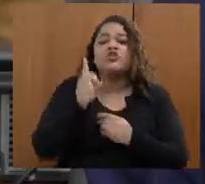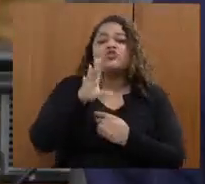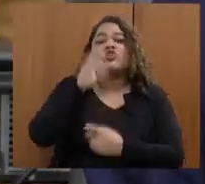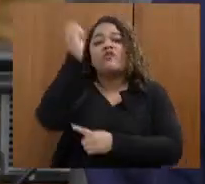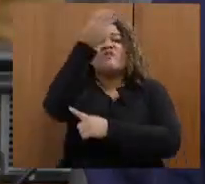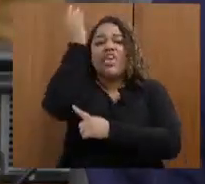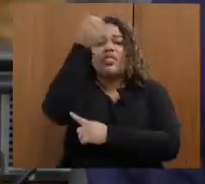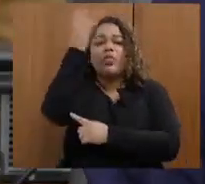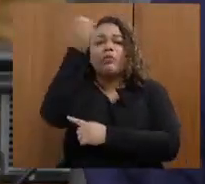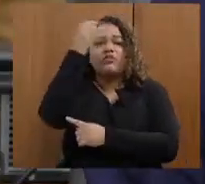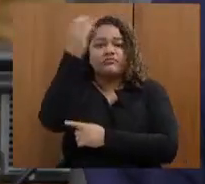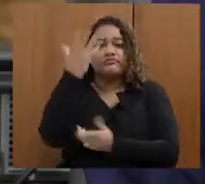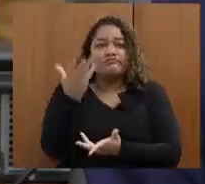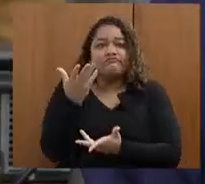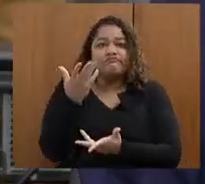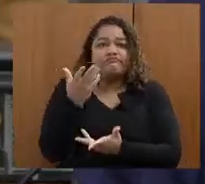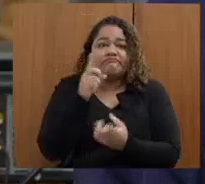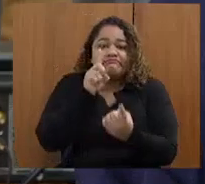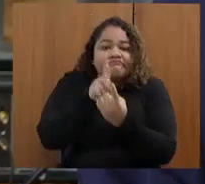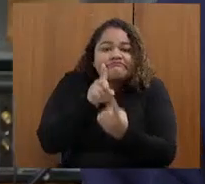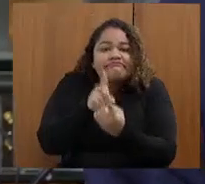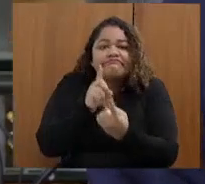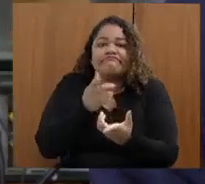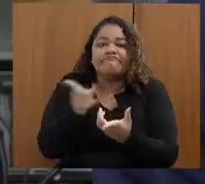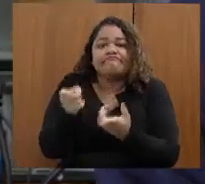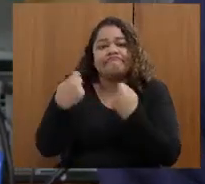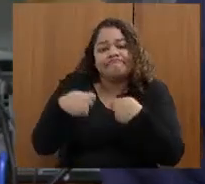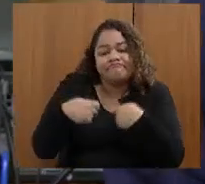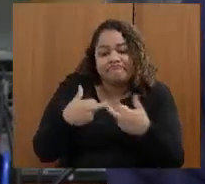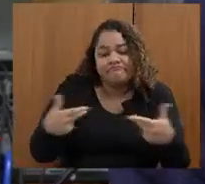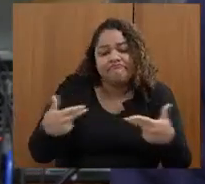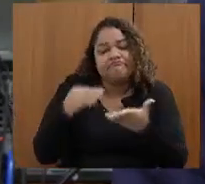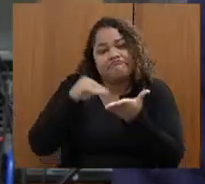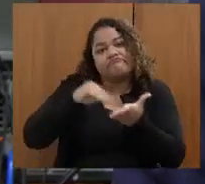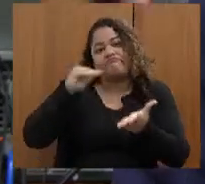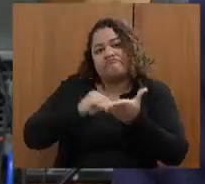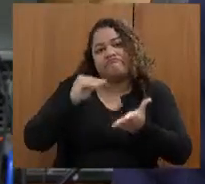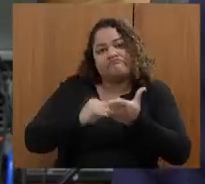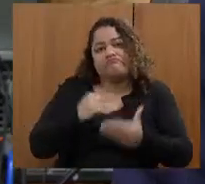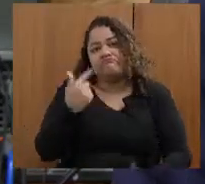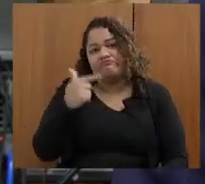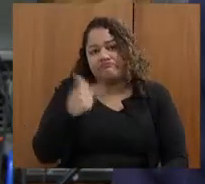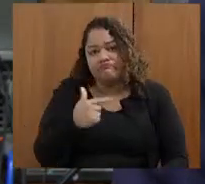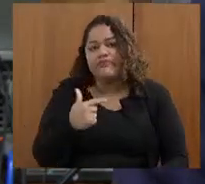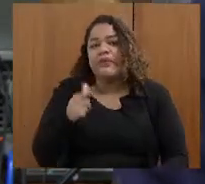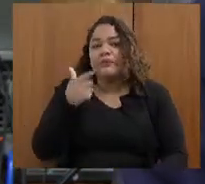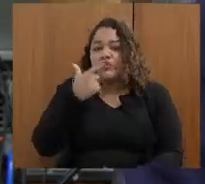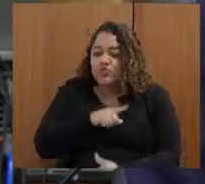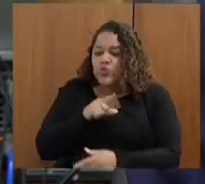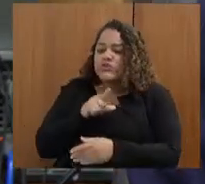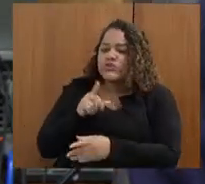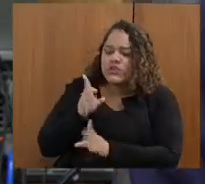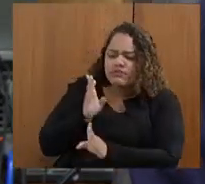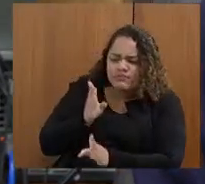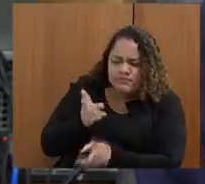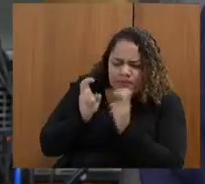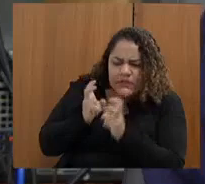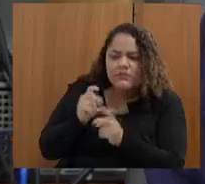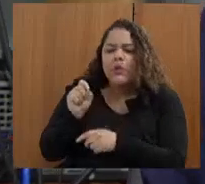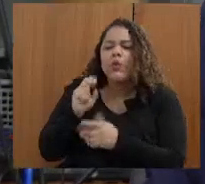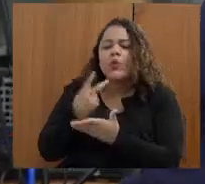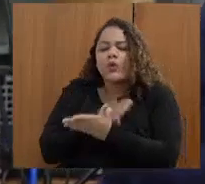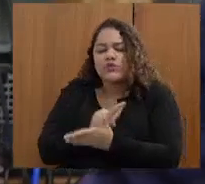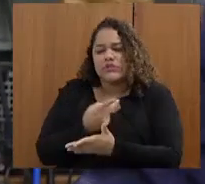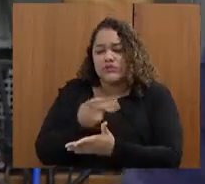para rodar e sem atendê-los nas suas vulnerabilidades para que a gente possa identificar lá no início lá na raiz alunos que podem